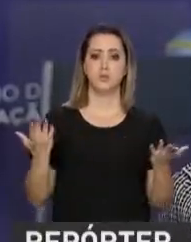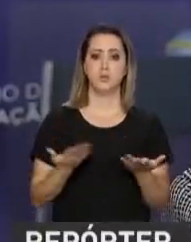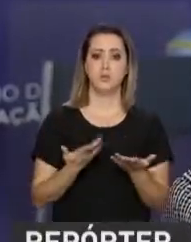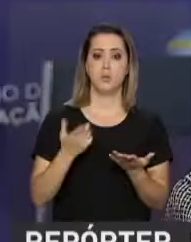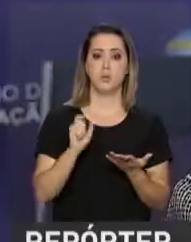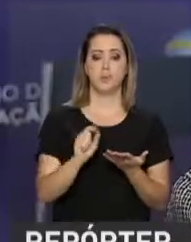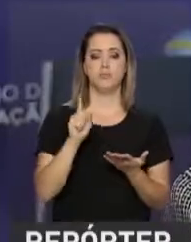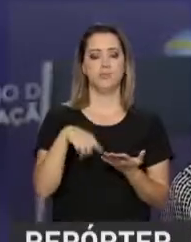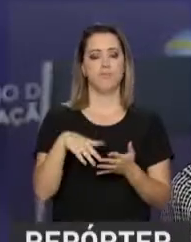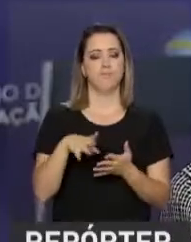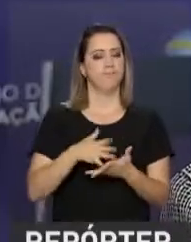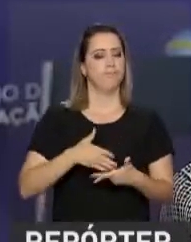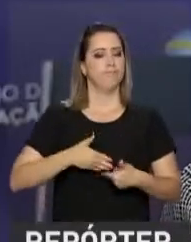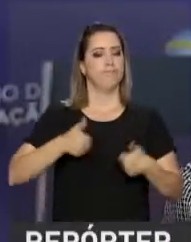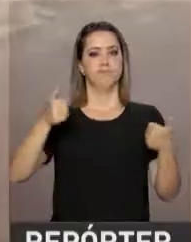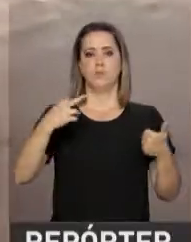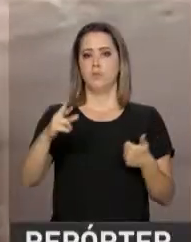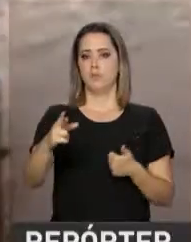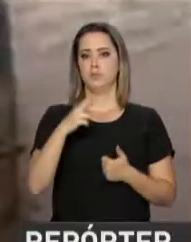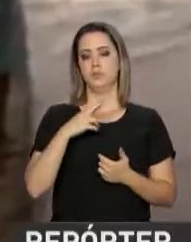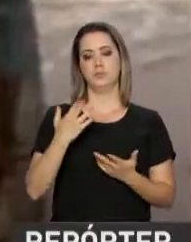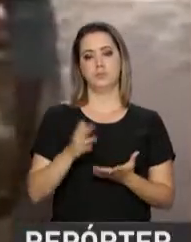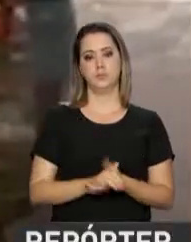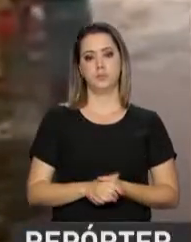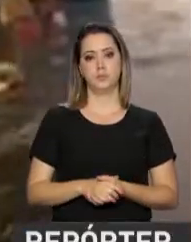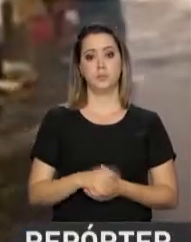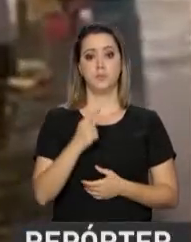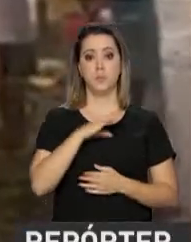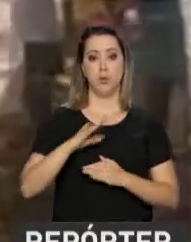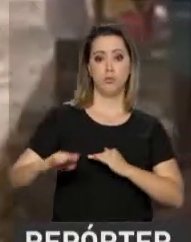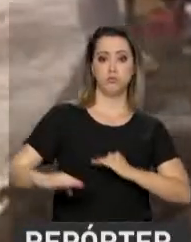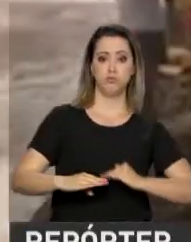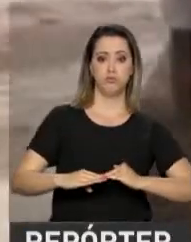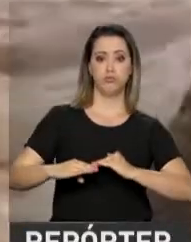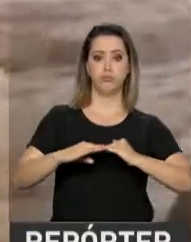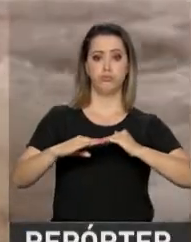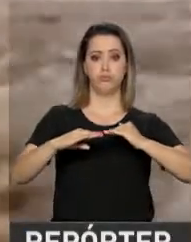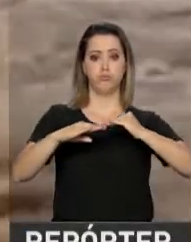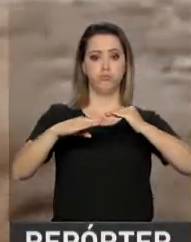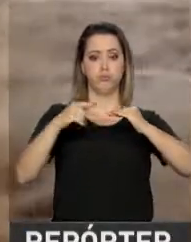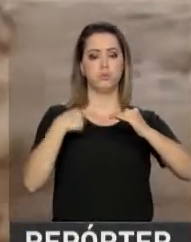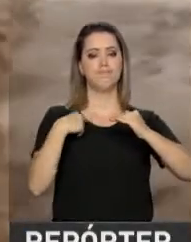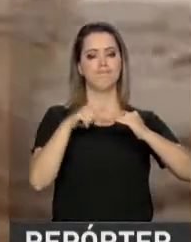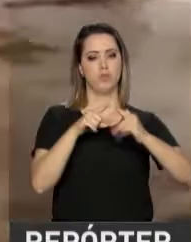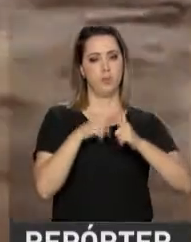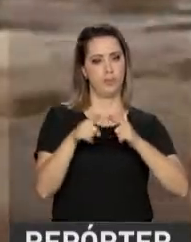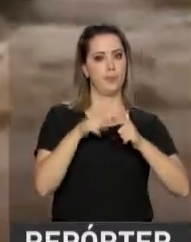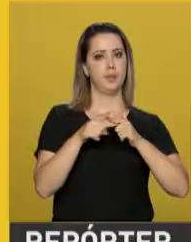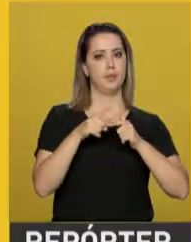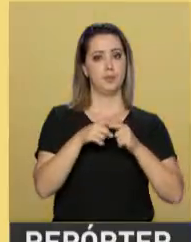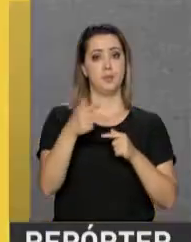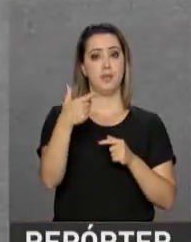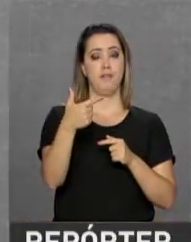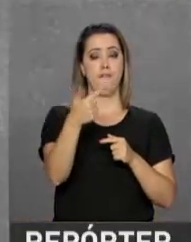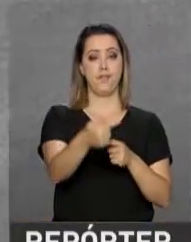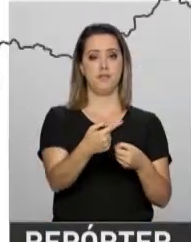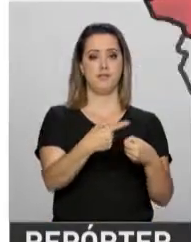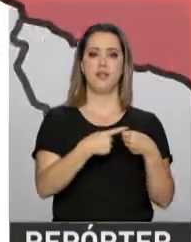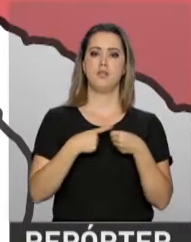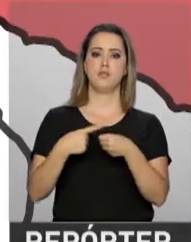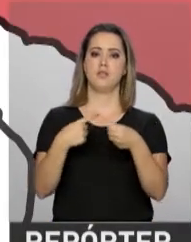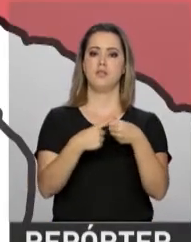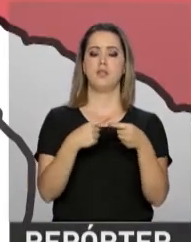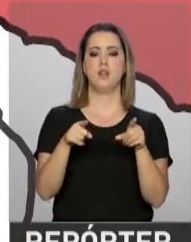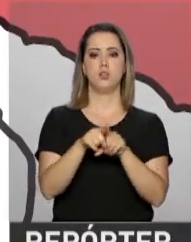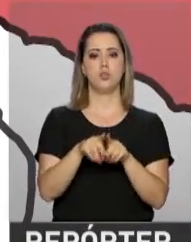é um alívio para nós nesse momento as chuvas deixaram 27 municípios em situação de calamidade em são luiz do